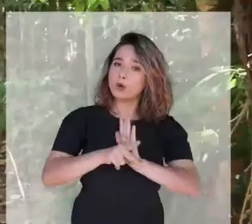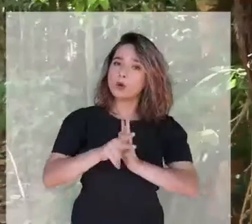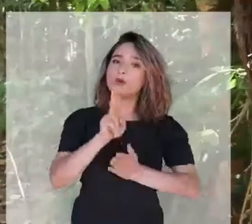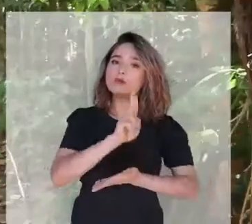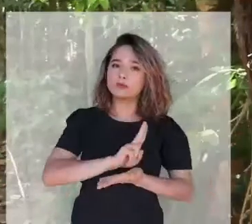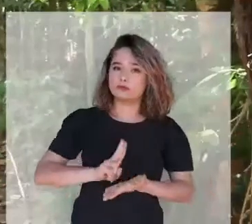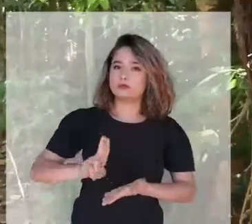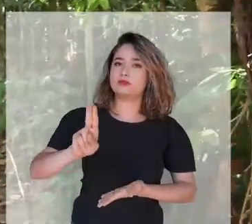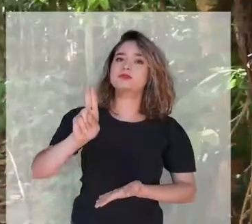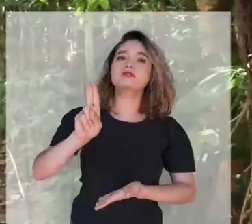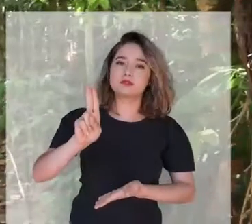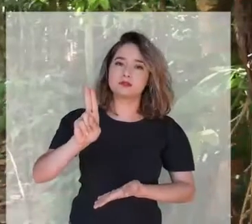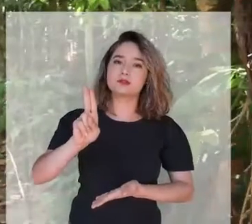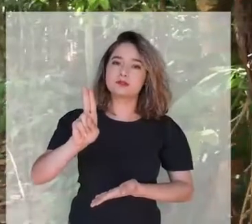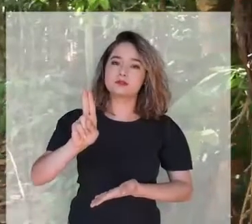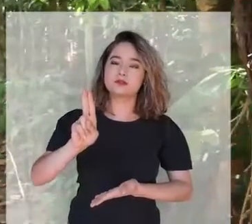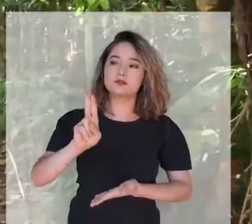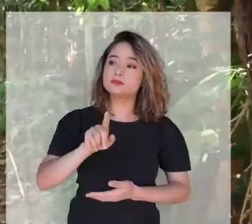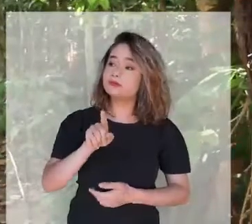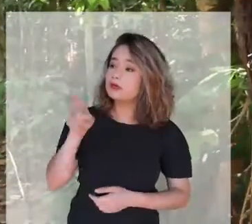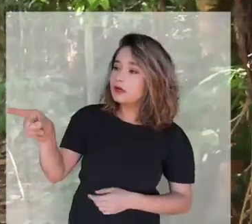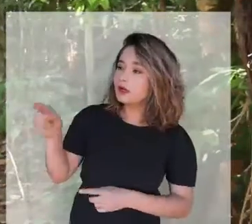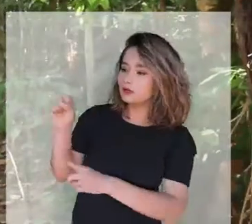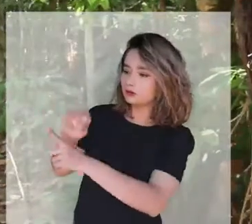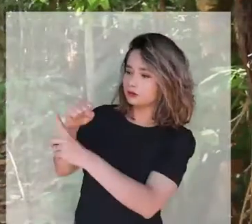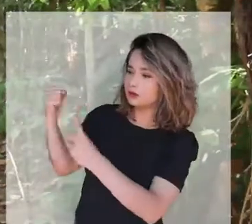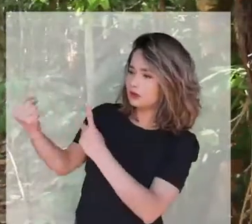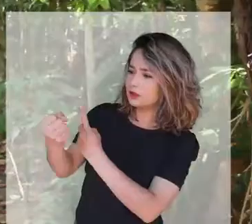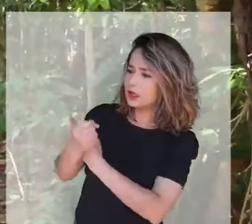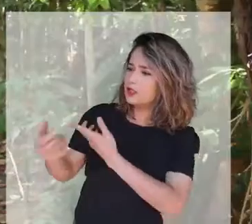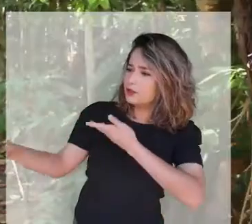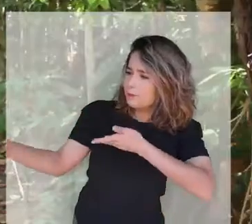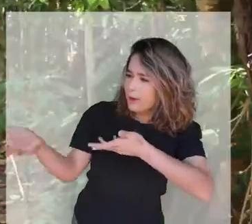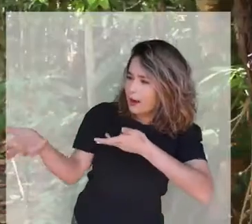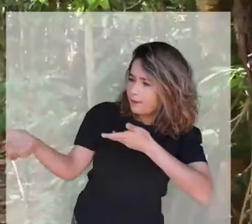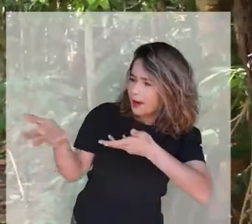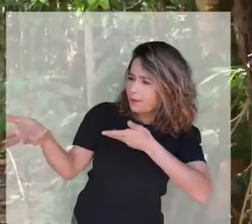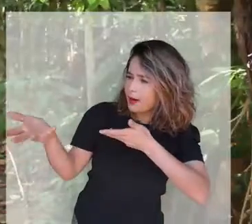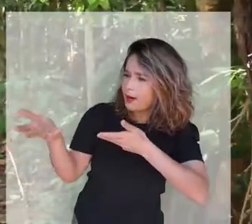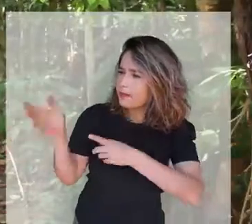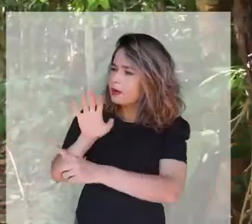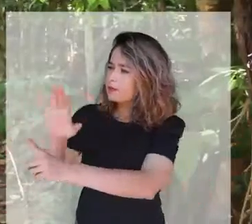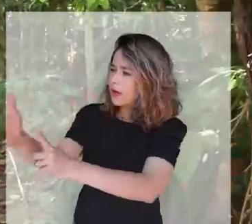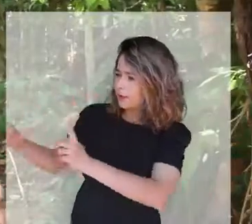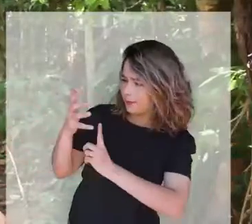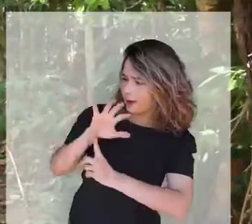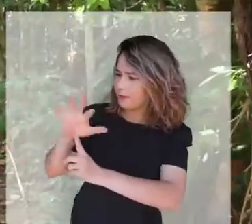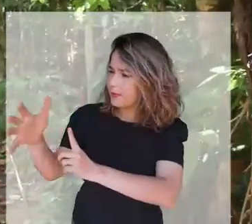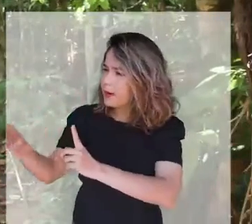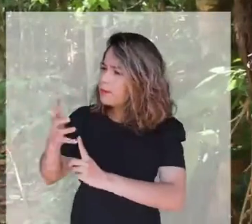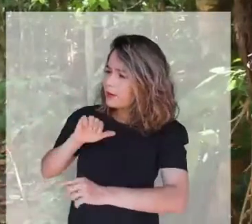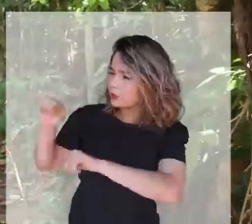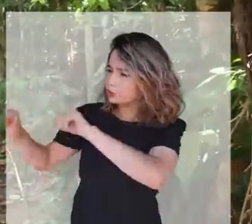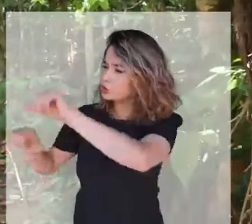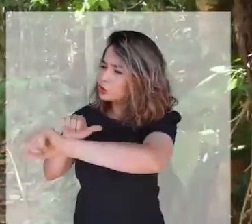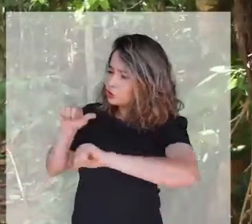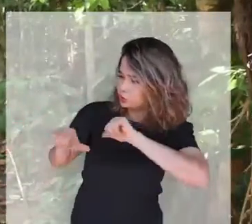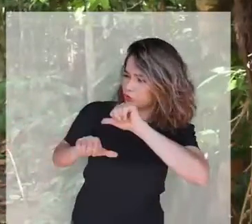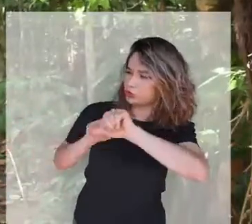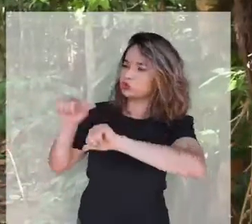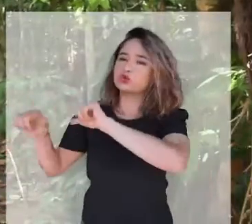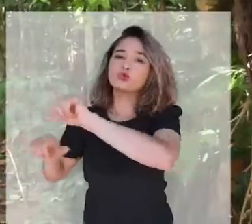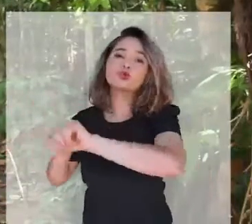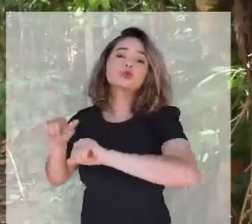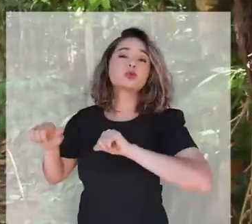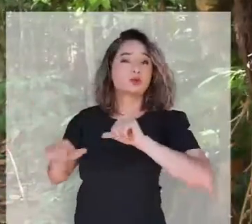extensão universitária estabelece com a sociedade. Todos nós somos sabedores das múltiplas demandas que a sociedade